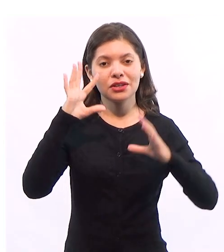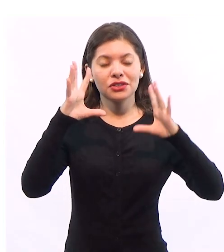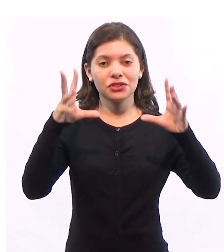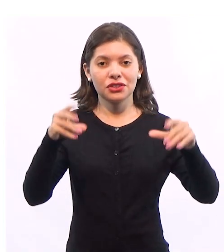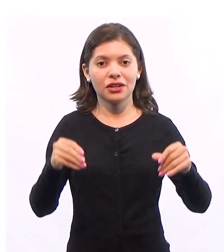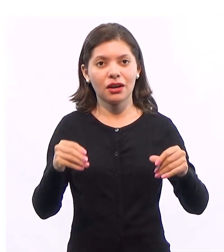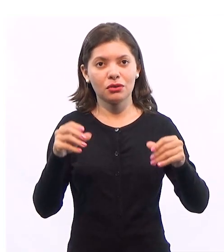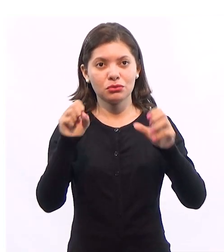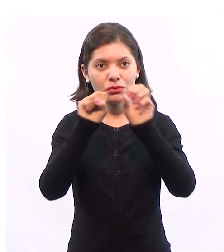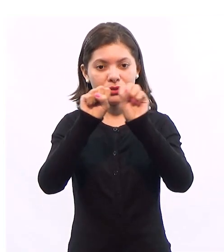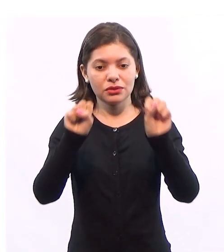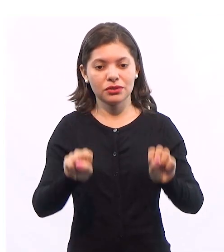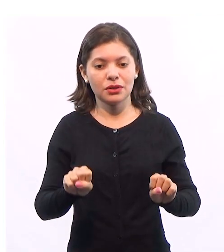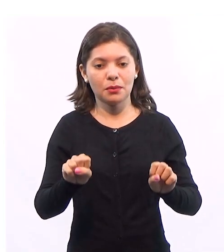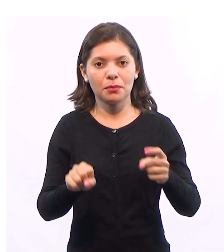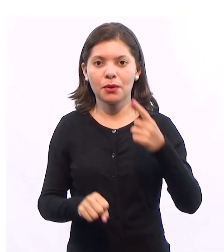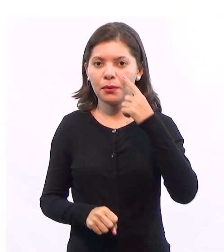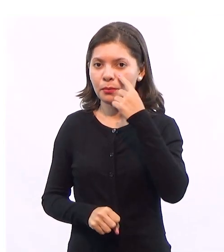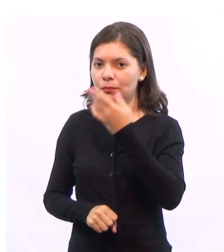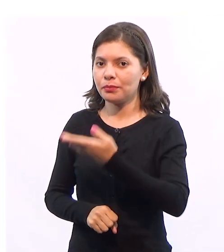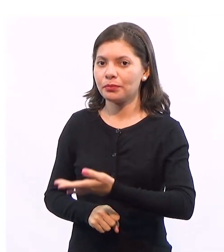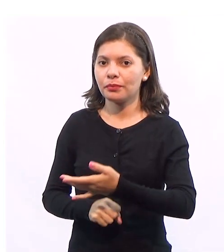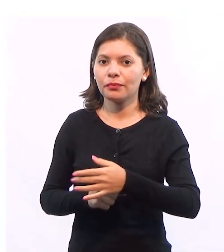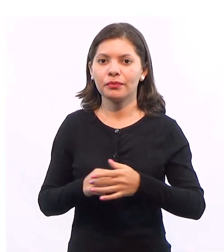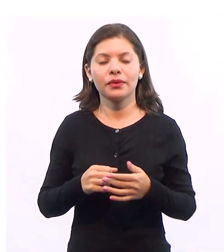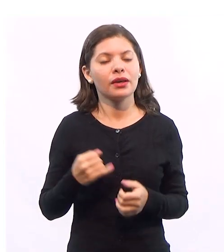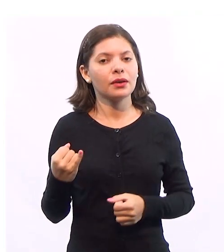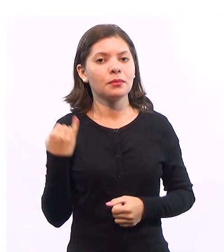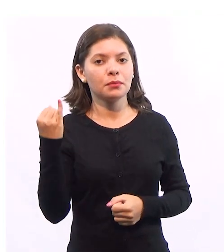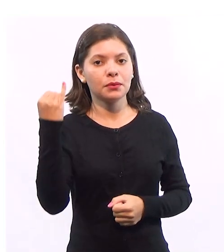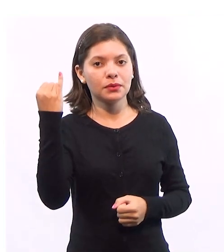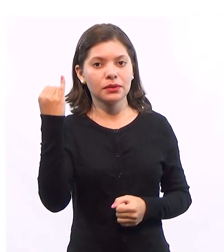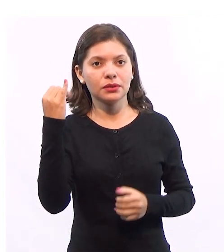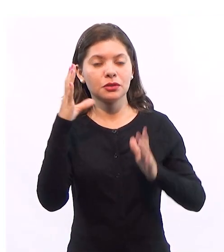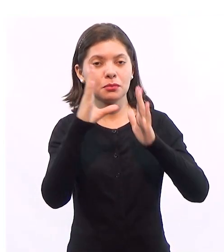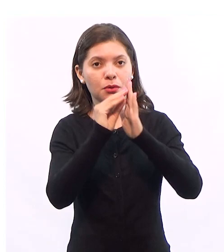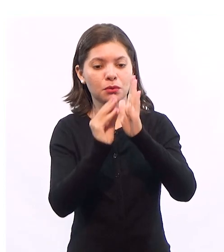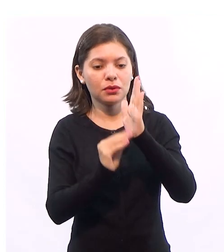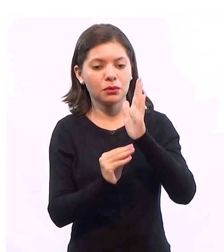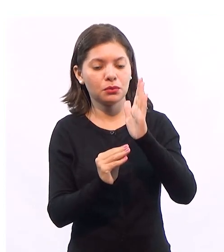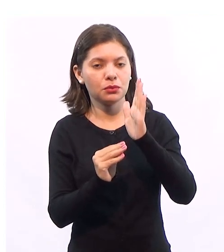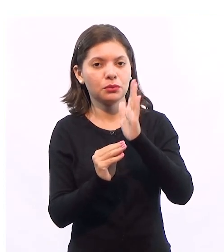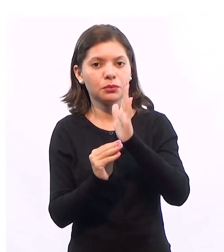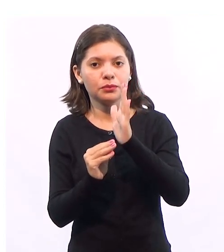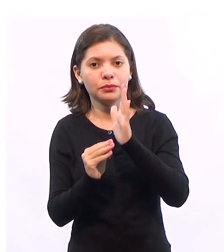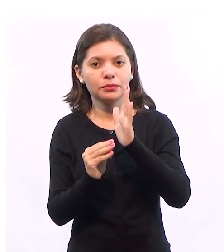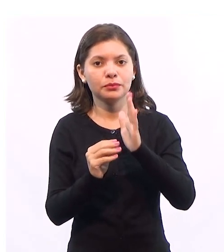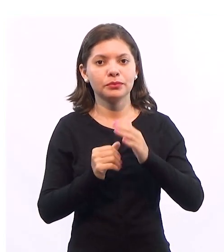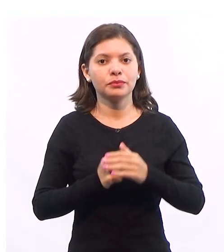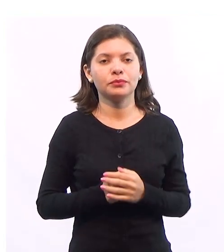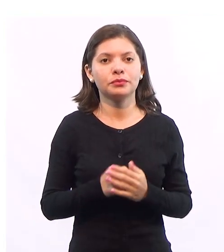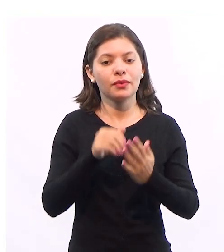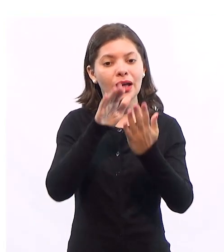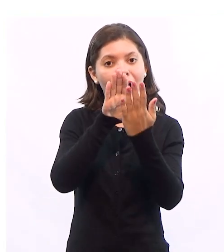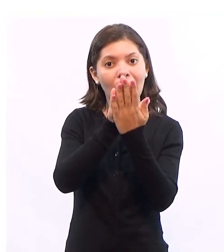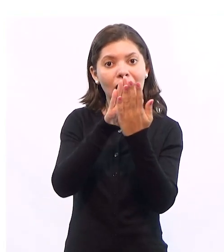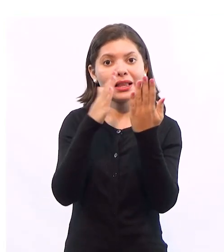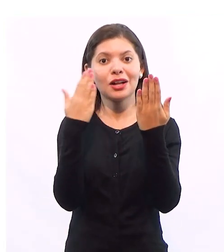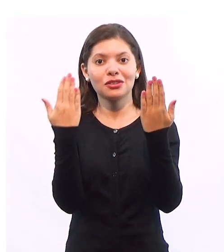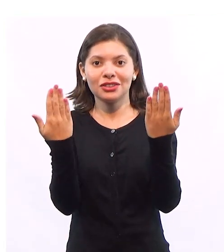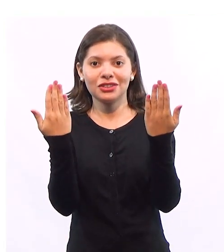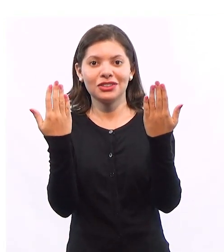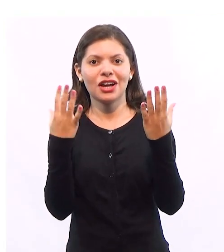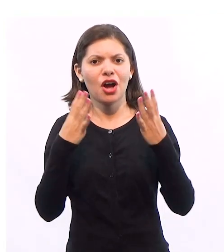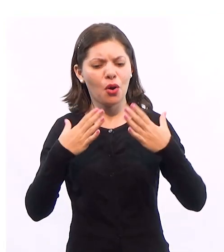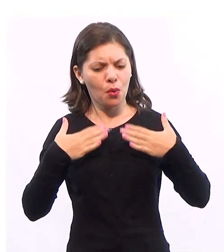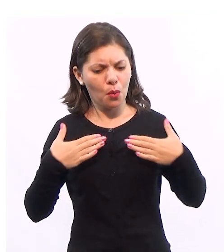dos sistemas, tá? Essa teoria que também é muito importante aí para o conteúdo tá? Eu trouxe aqui como analogia, tá